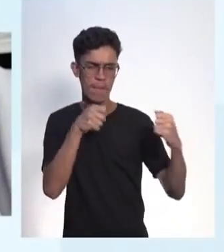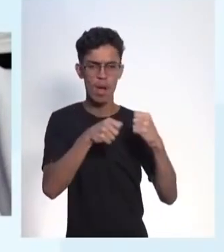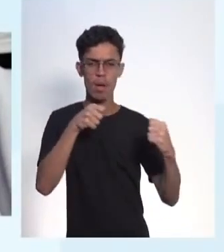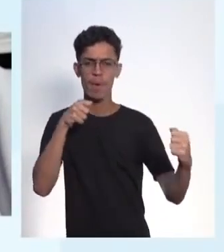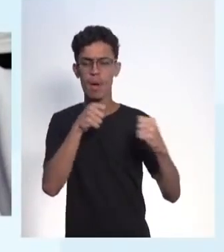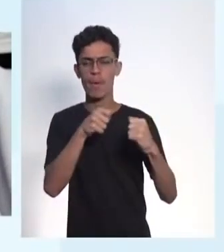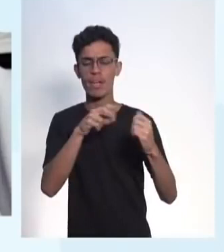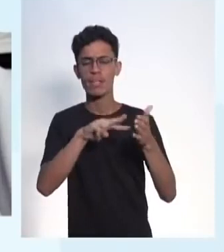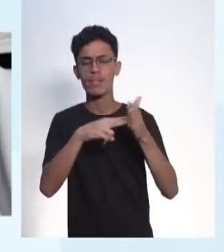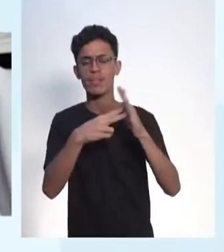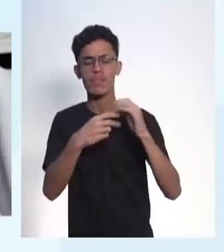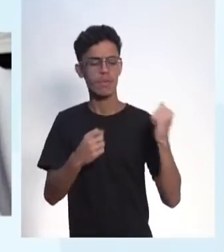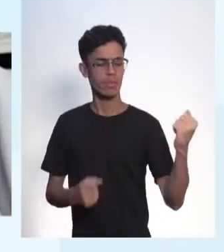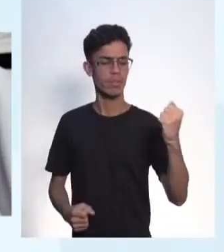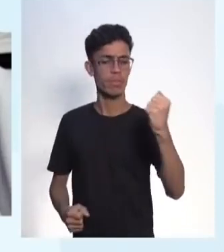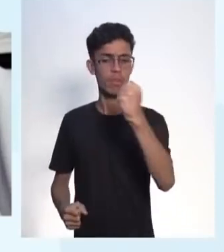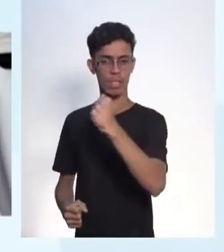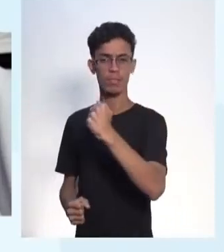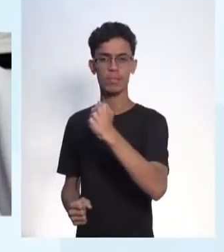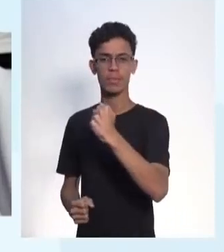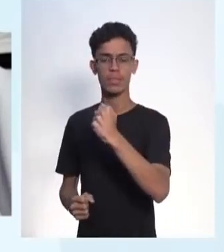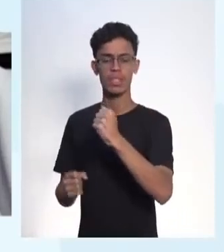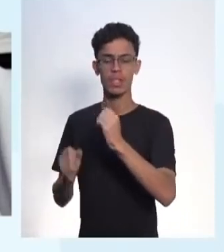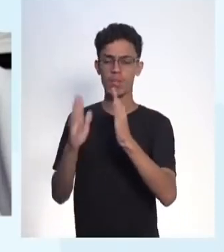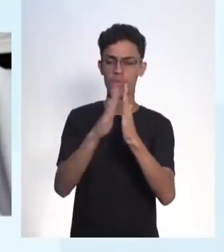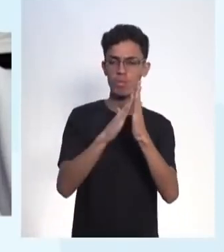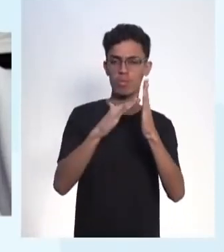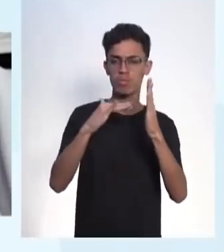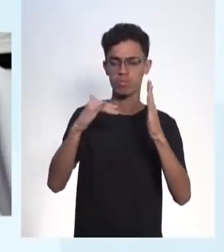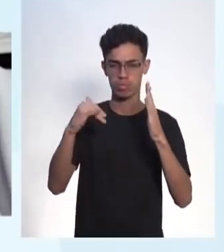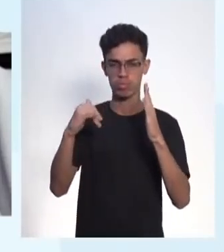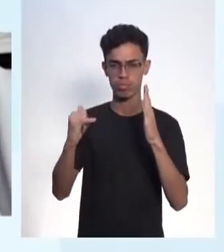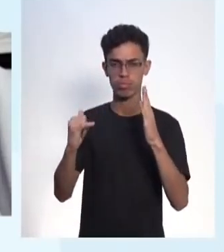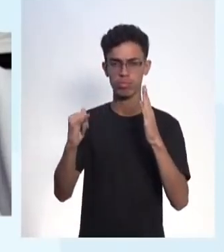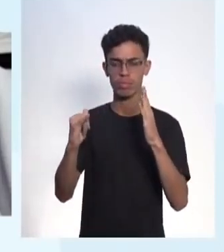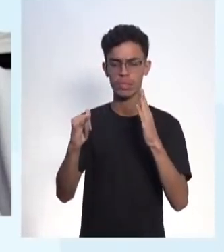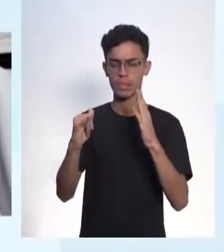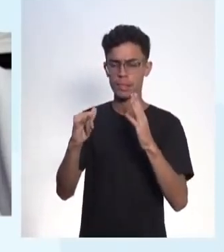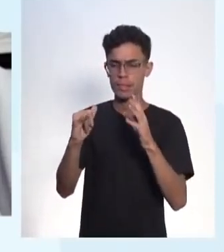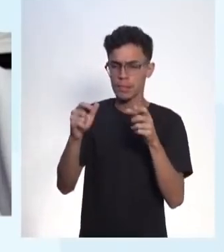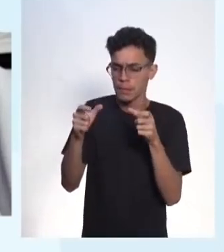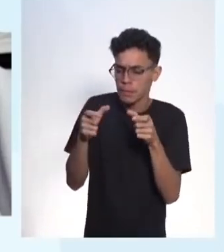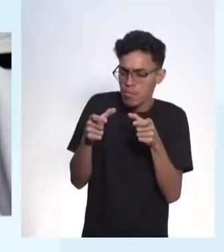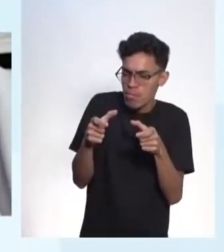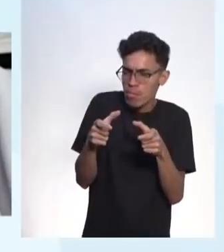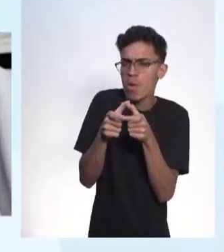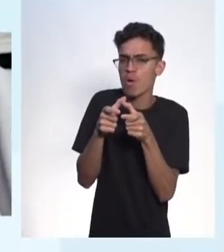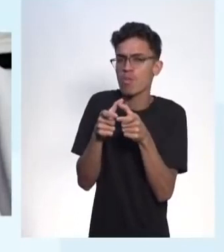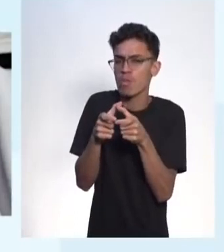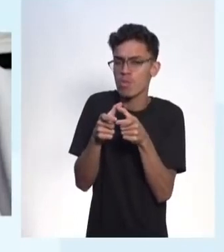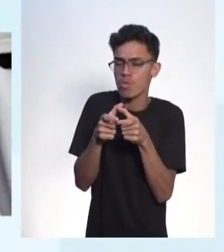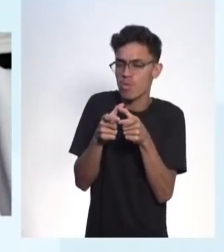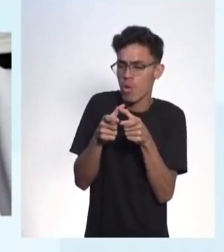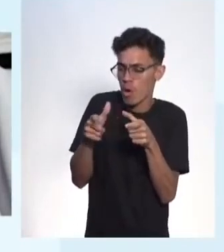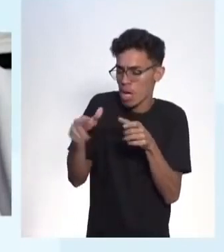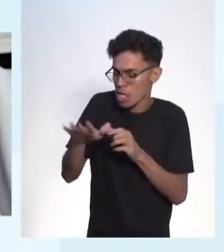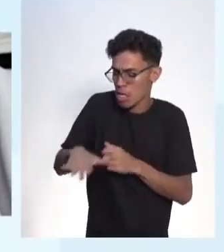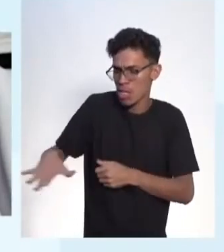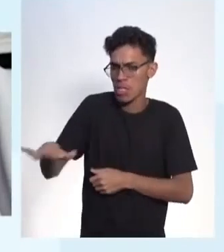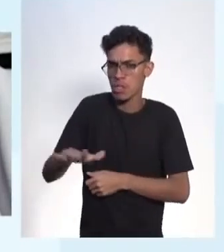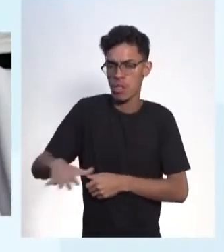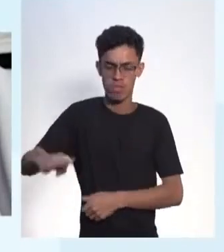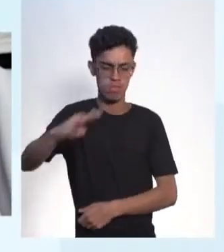quilombo. Para os quilombolas, desarmados e em menor número e em relação às tropas dos capitães,